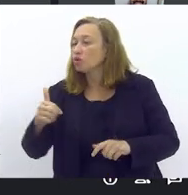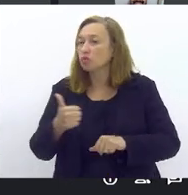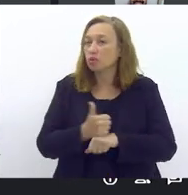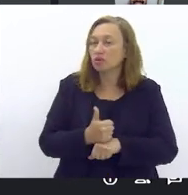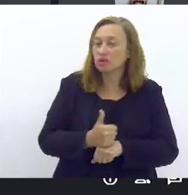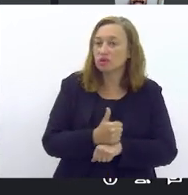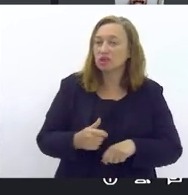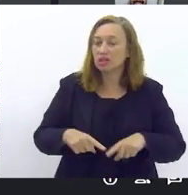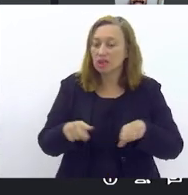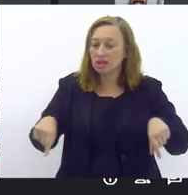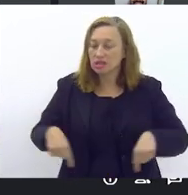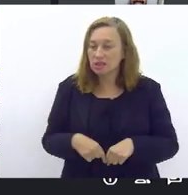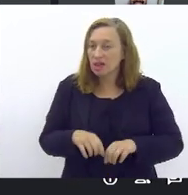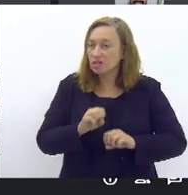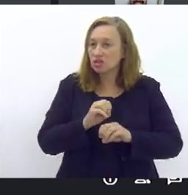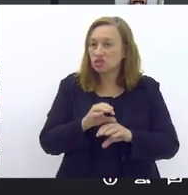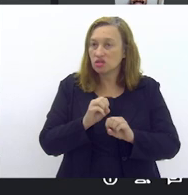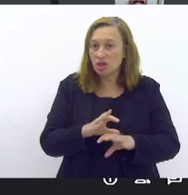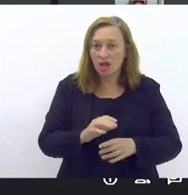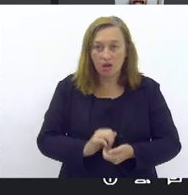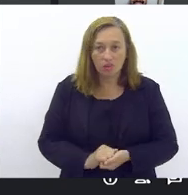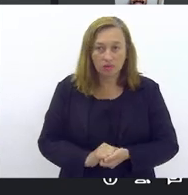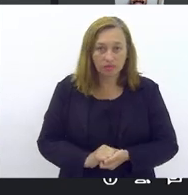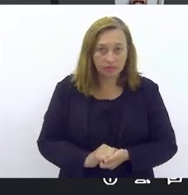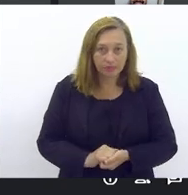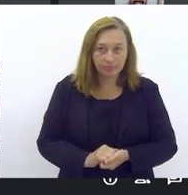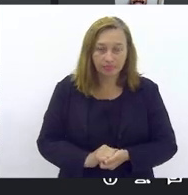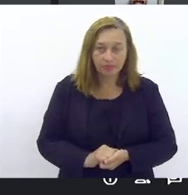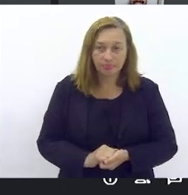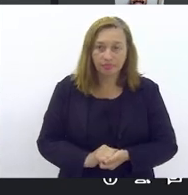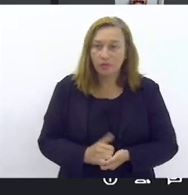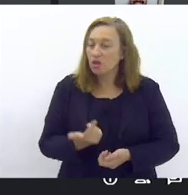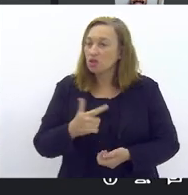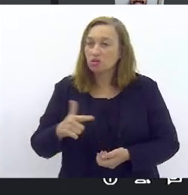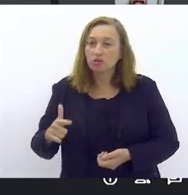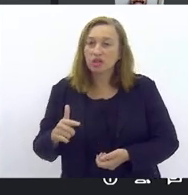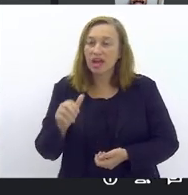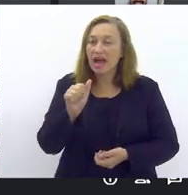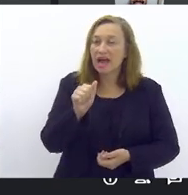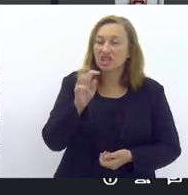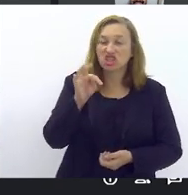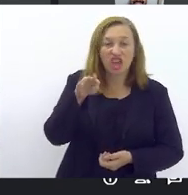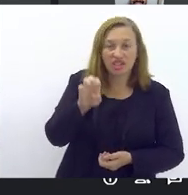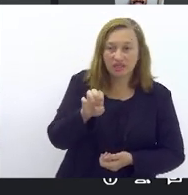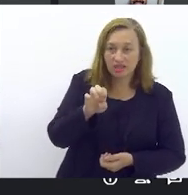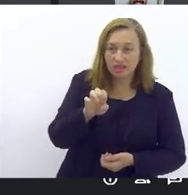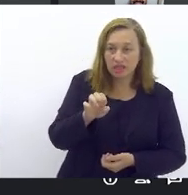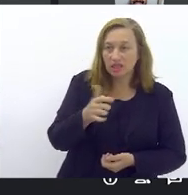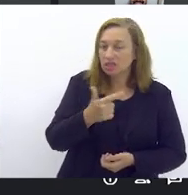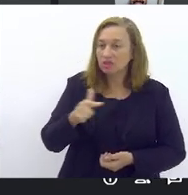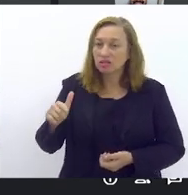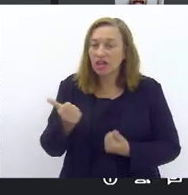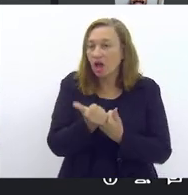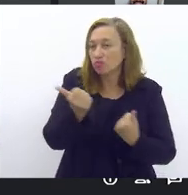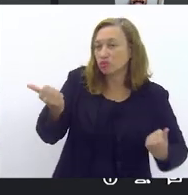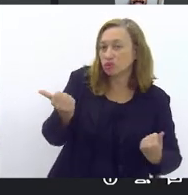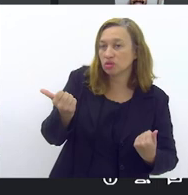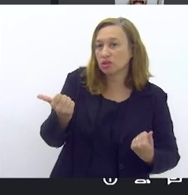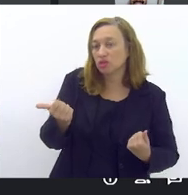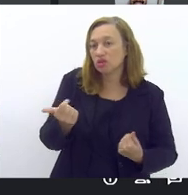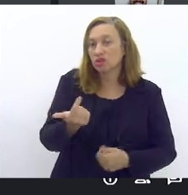na sala de aula. Ninguém auxilia a si mesmo, não tem agente, não tem auxiliar, não